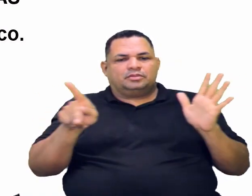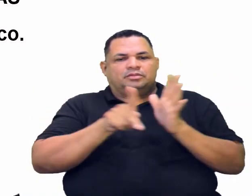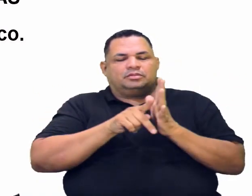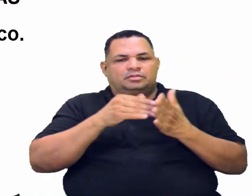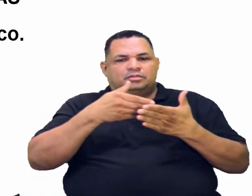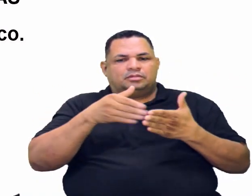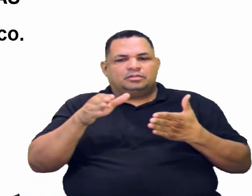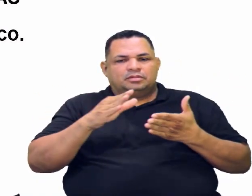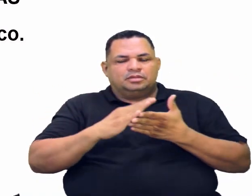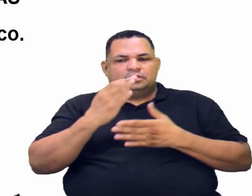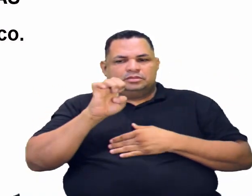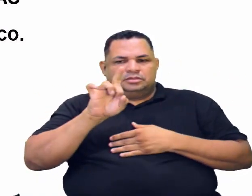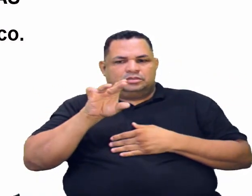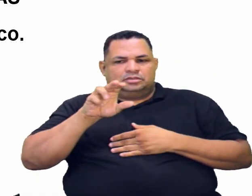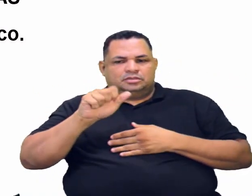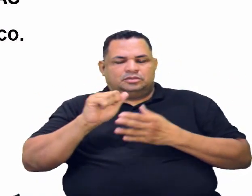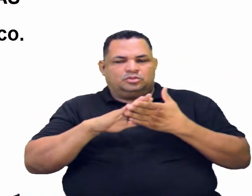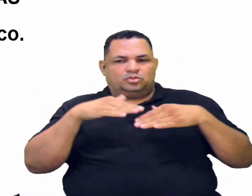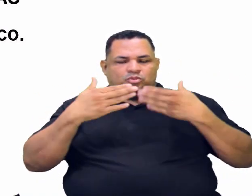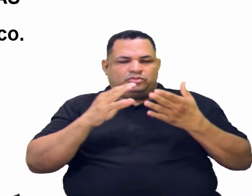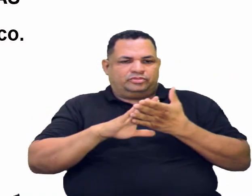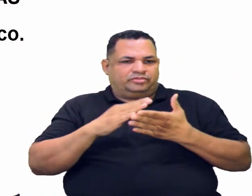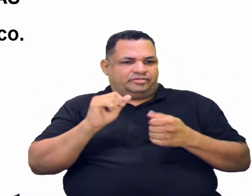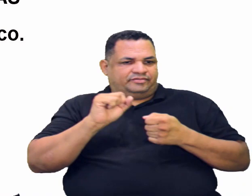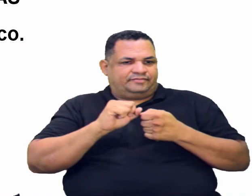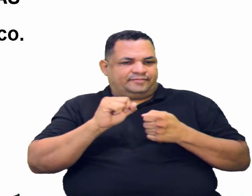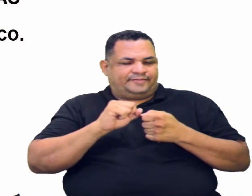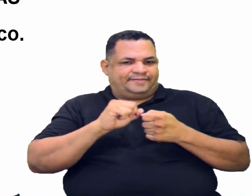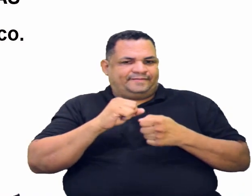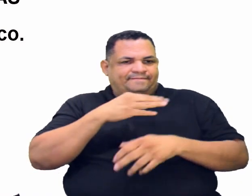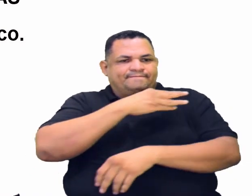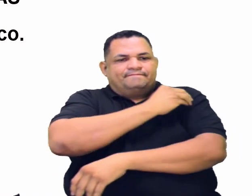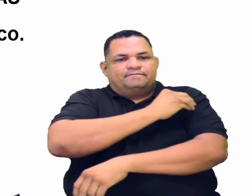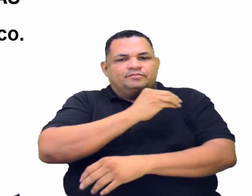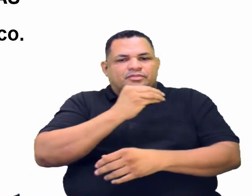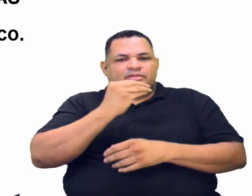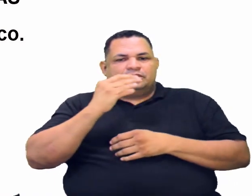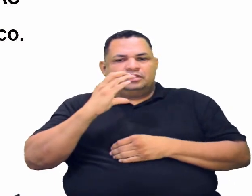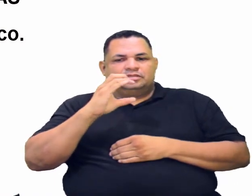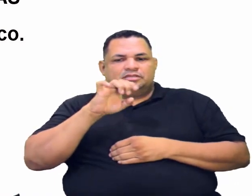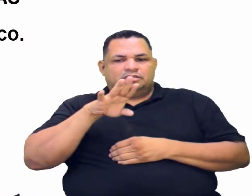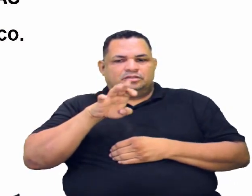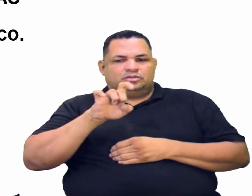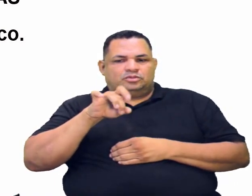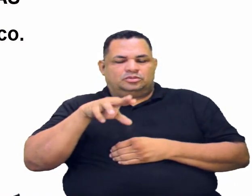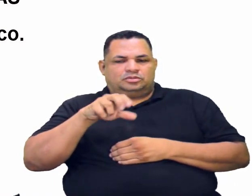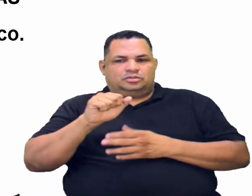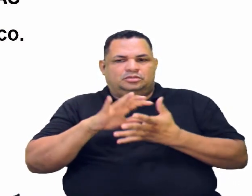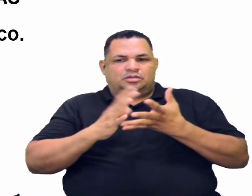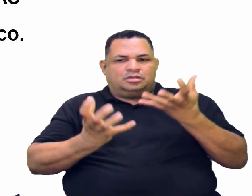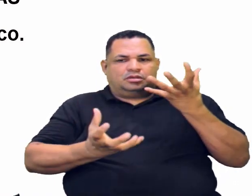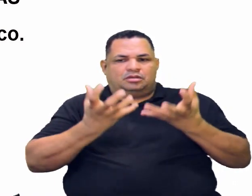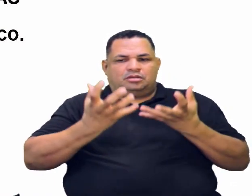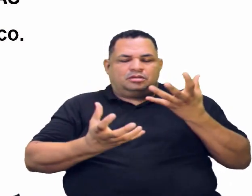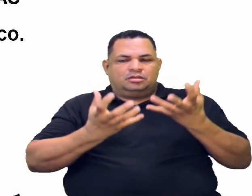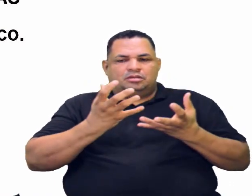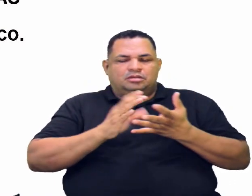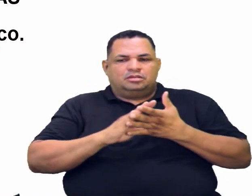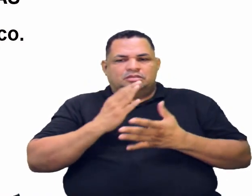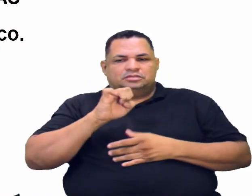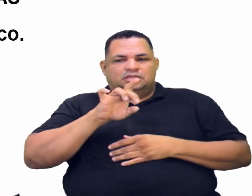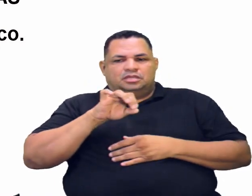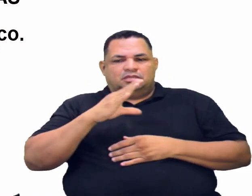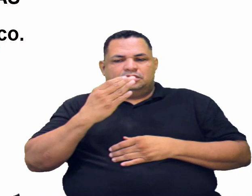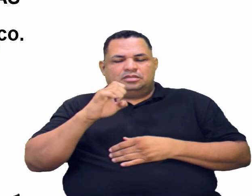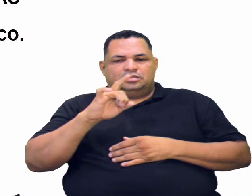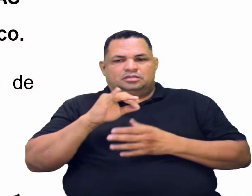obtenção. Quando a gente vai fazer lá a obtenção da cetona, a gente pode obter ela a partir do aquecimento de sais de cálcio